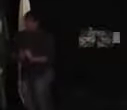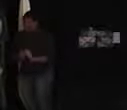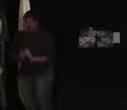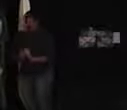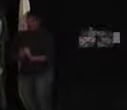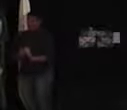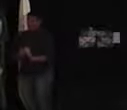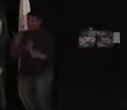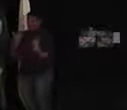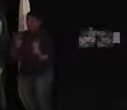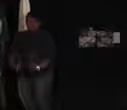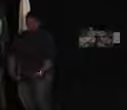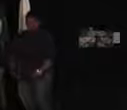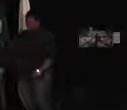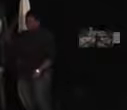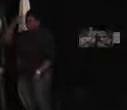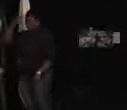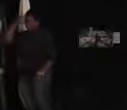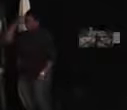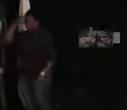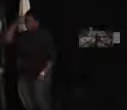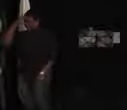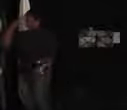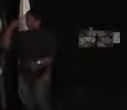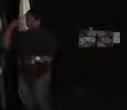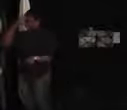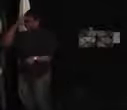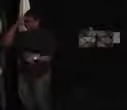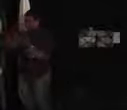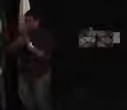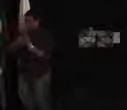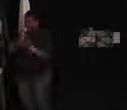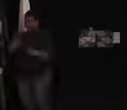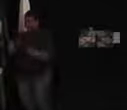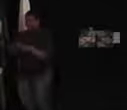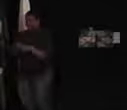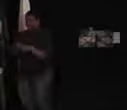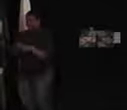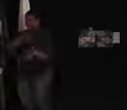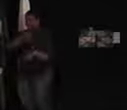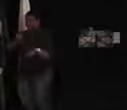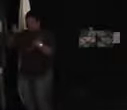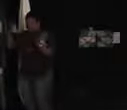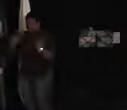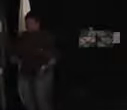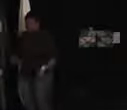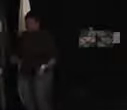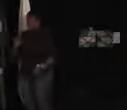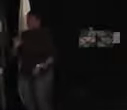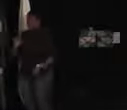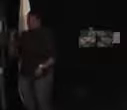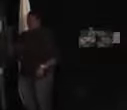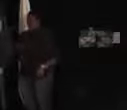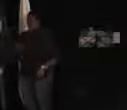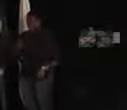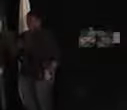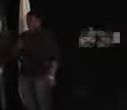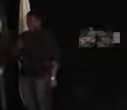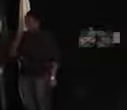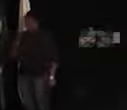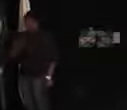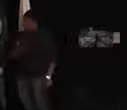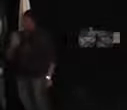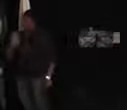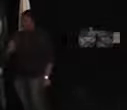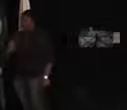mental. Essa hiperatividade, que se fosse só física, seria ótima. Que